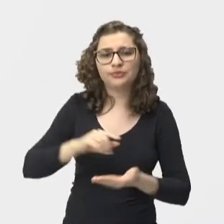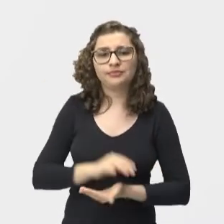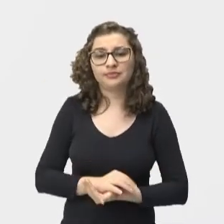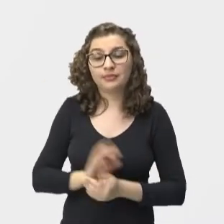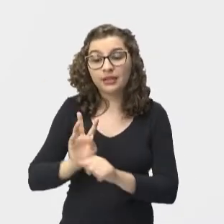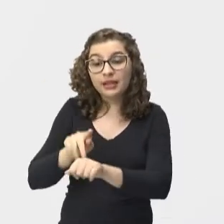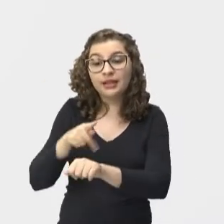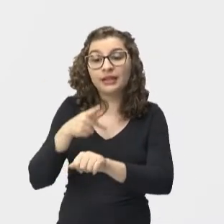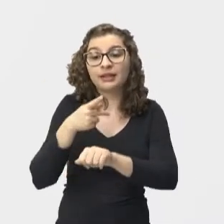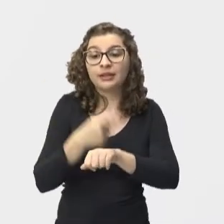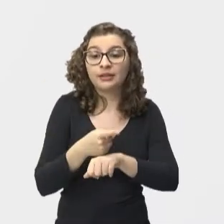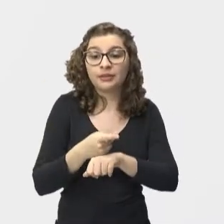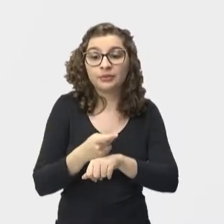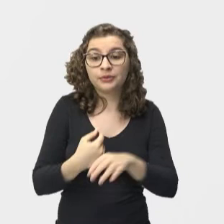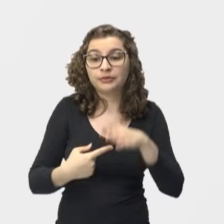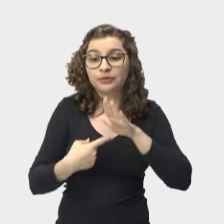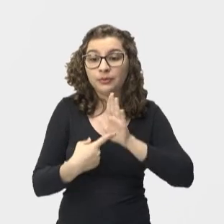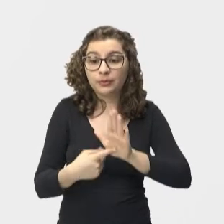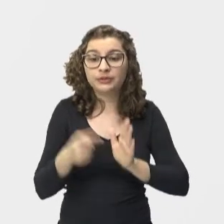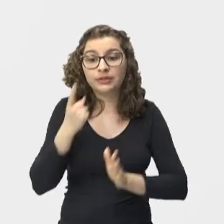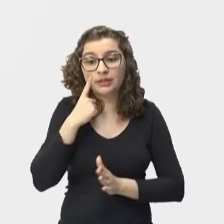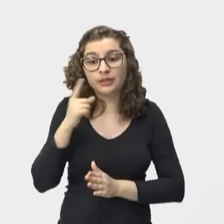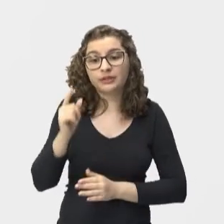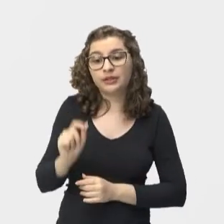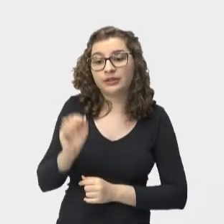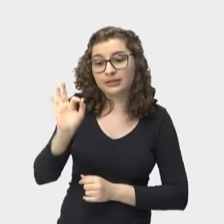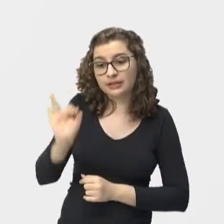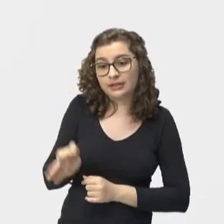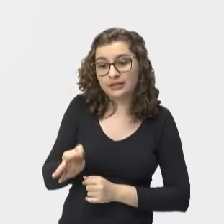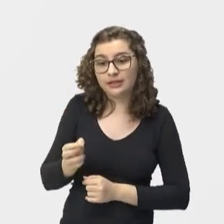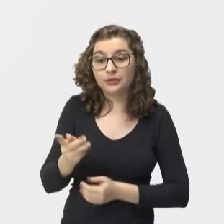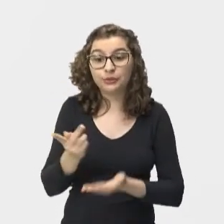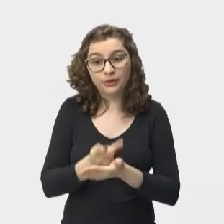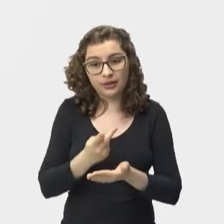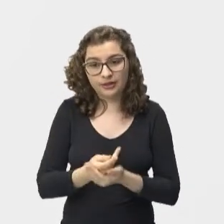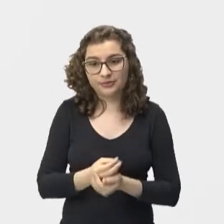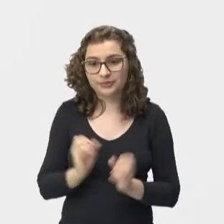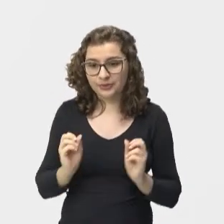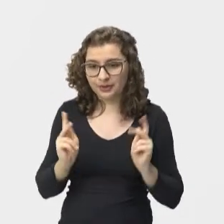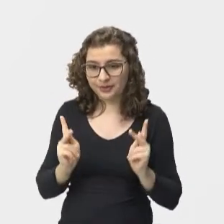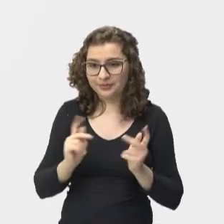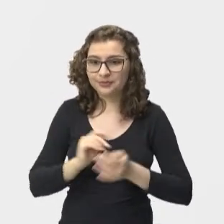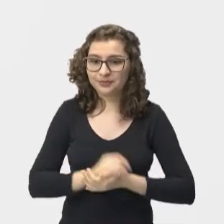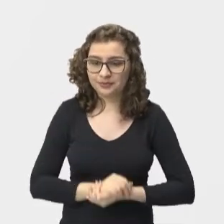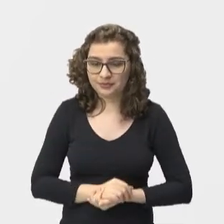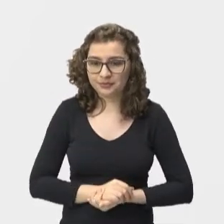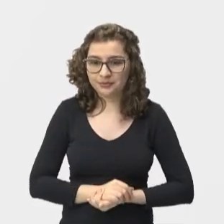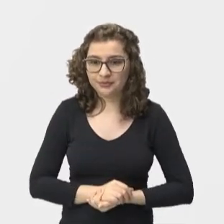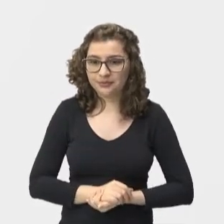Depois a gente vem aqui para a nossa correção, tá bom? Um bom trabalho e até daqui a pouco.